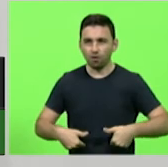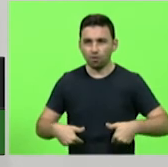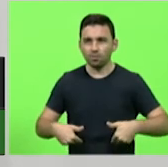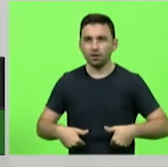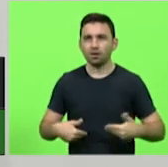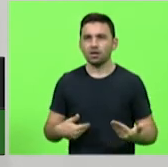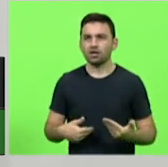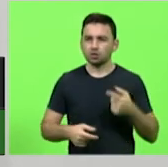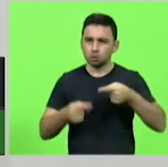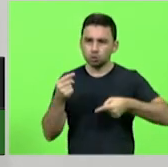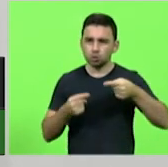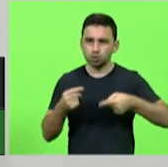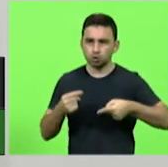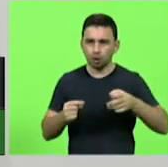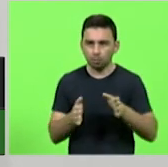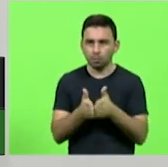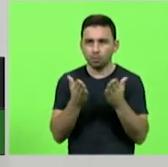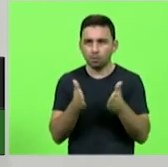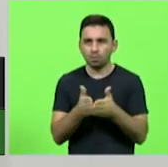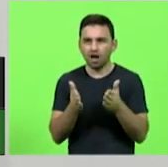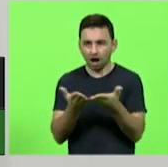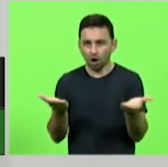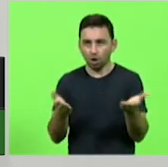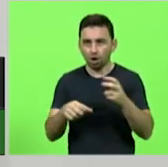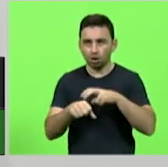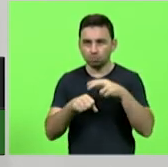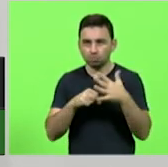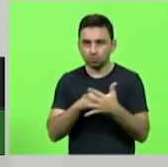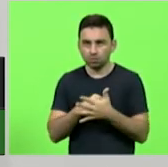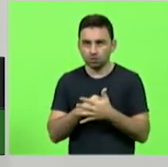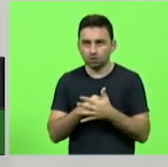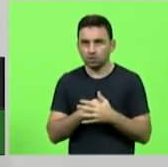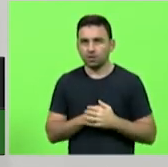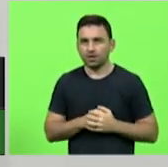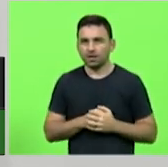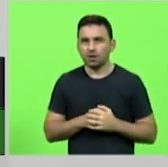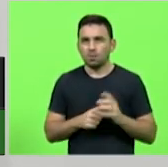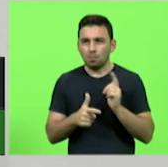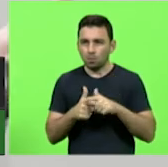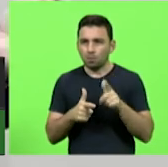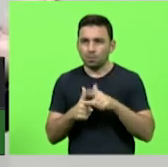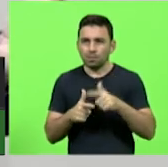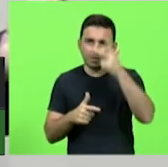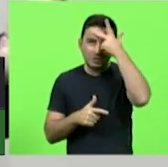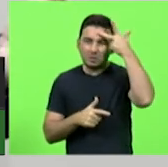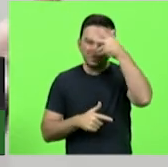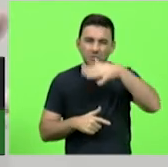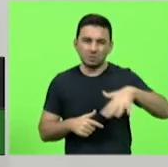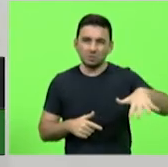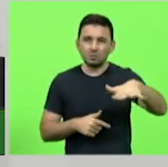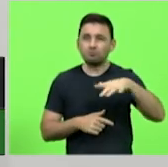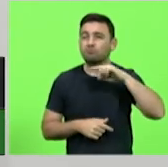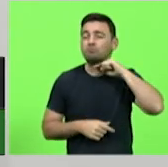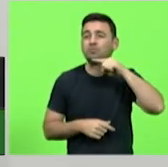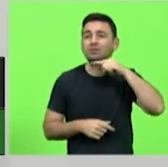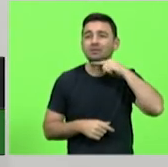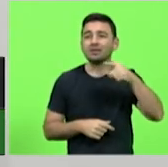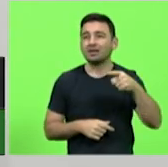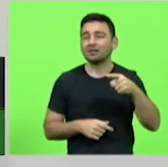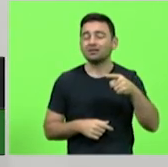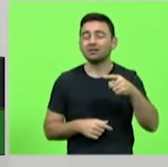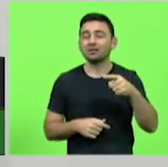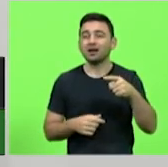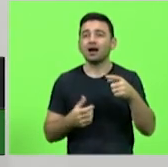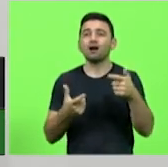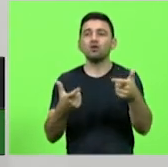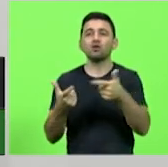discutir a pobreza nesse momento de pandemia, para discutir a situação daquelas pessoas que não têm mais de onde tirar para viver, de pais